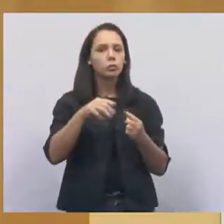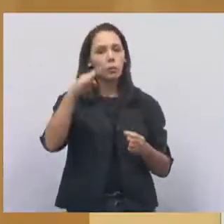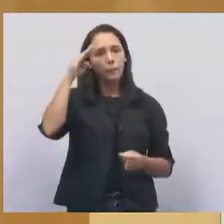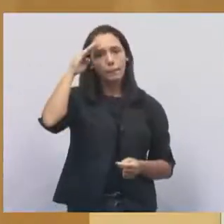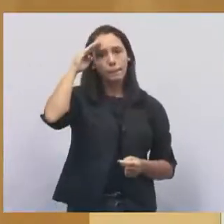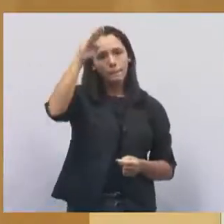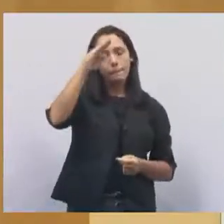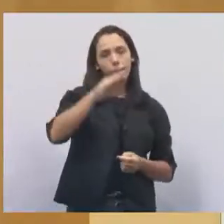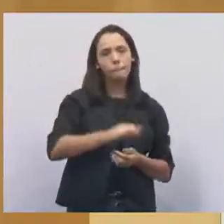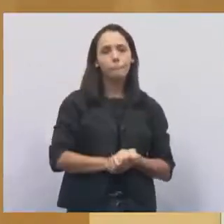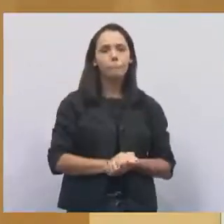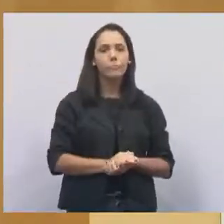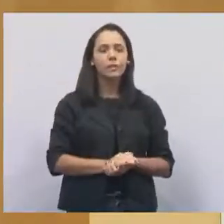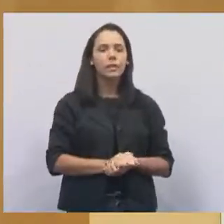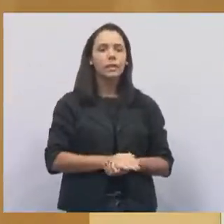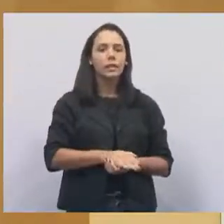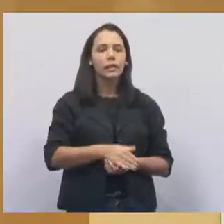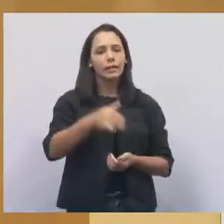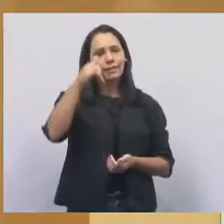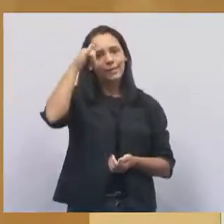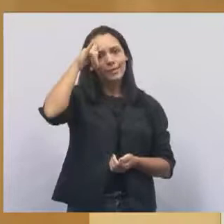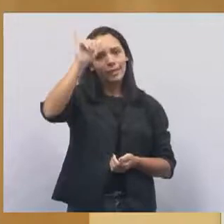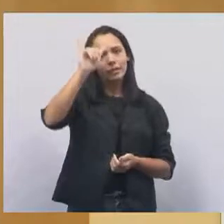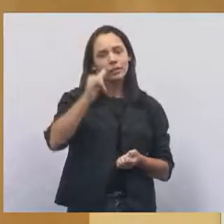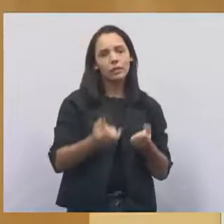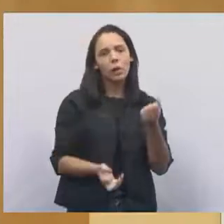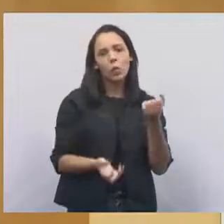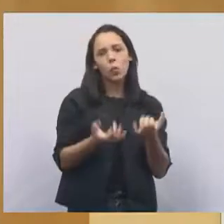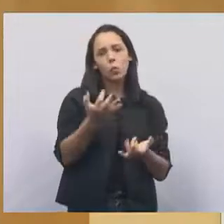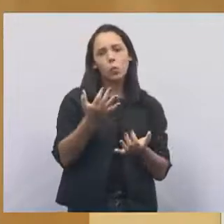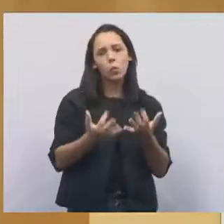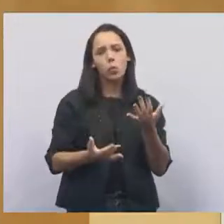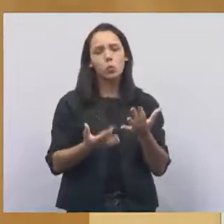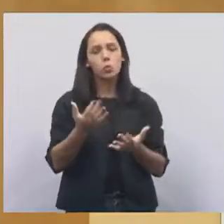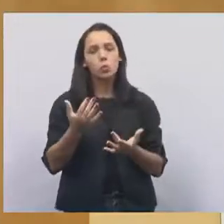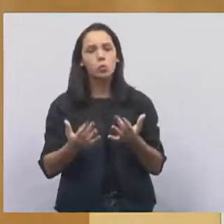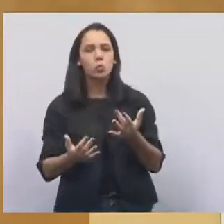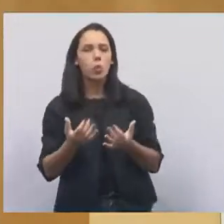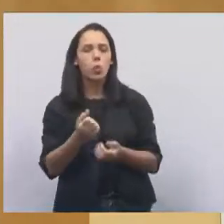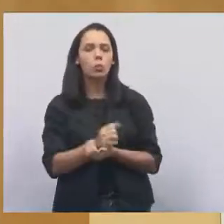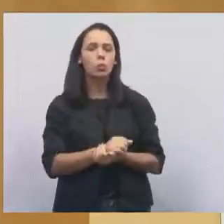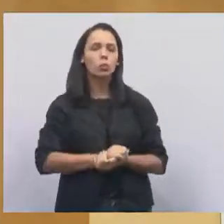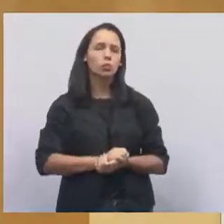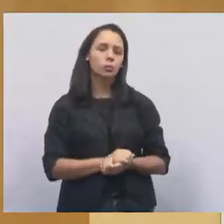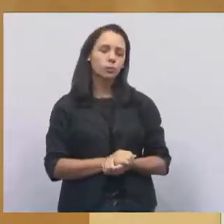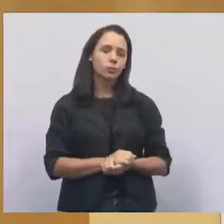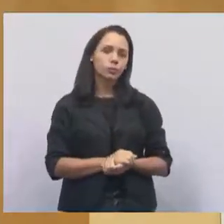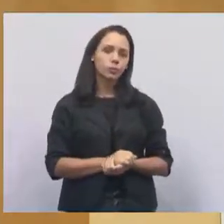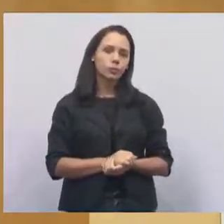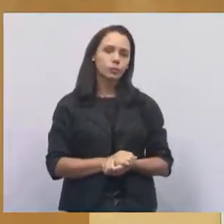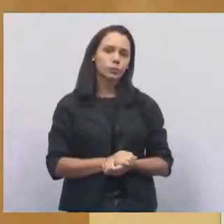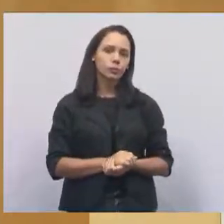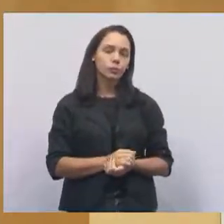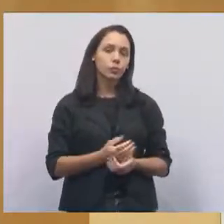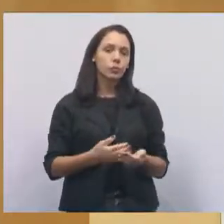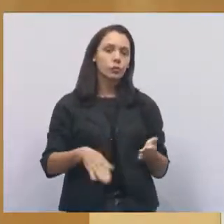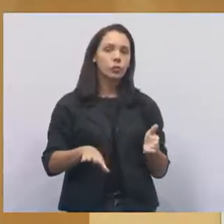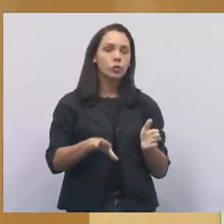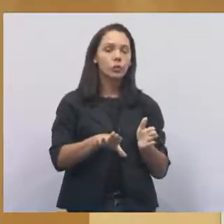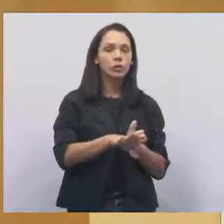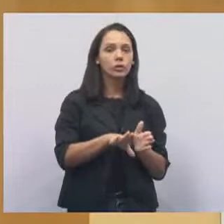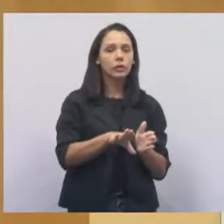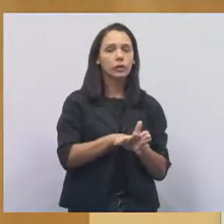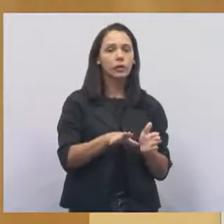o ateamento de Fogo e a degradação ambiental causada pelos incêndios com a chegada da época da